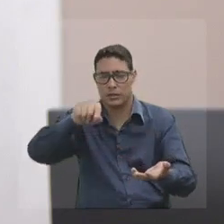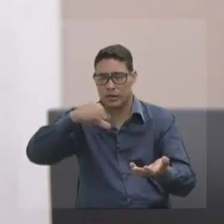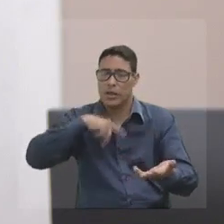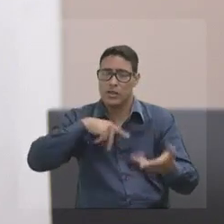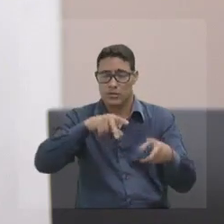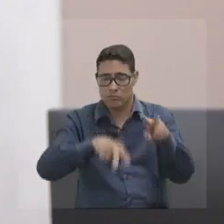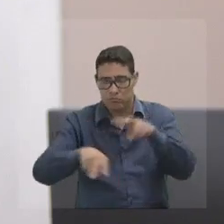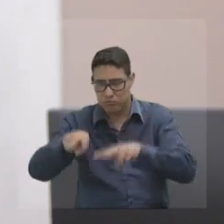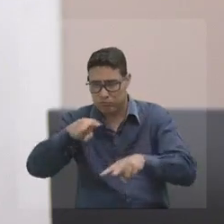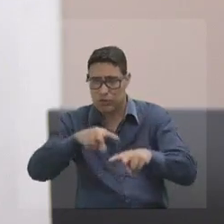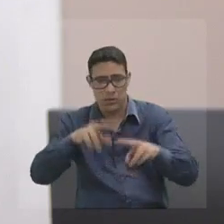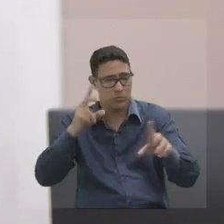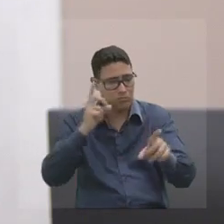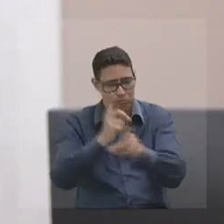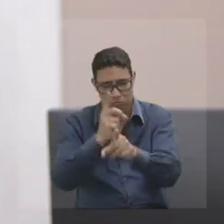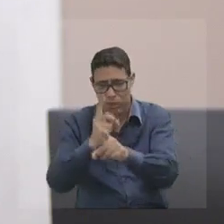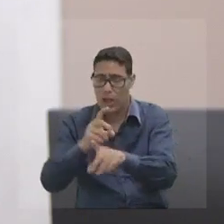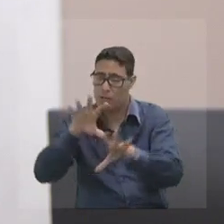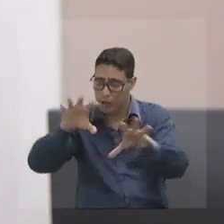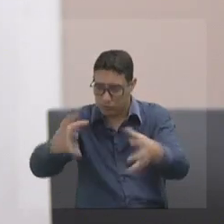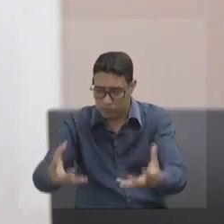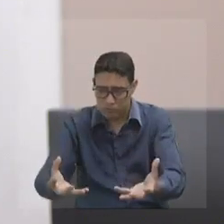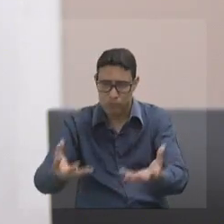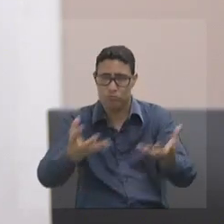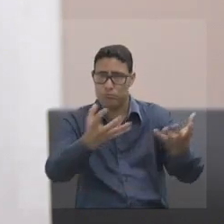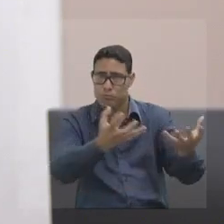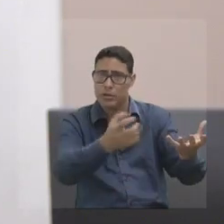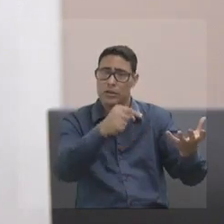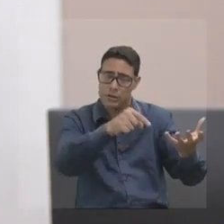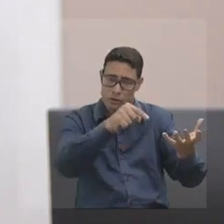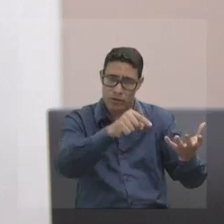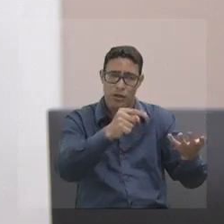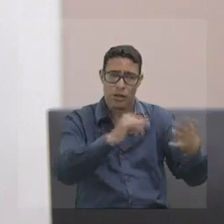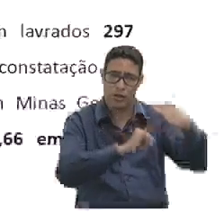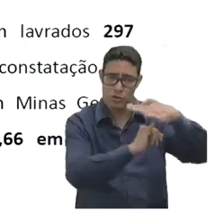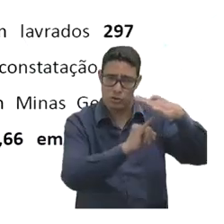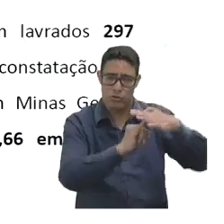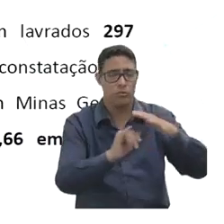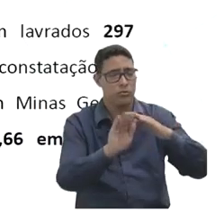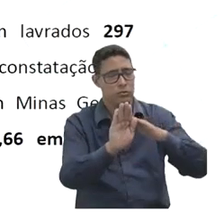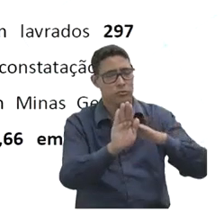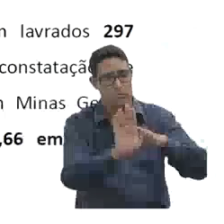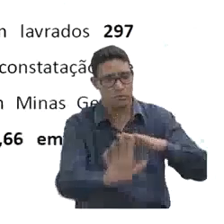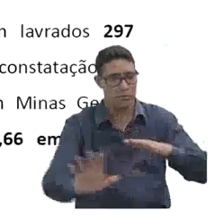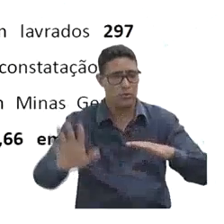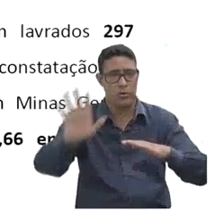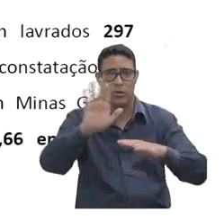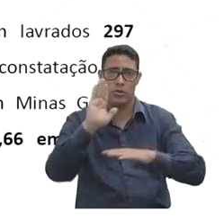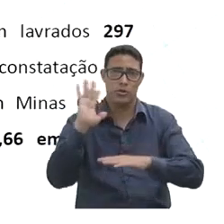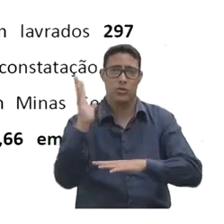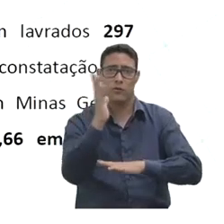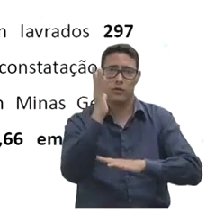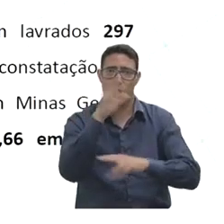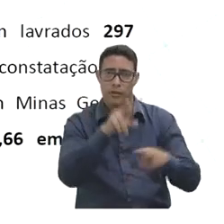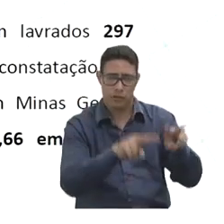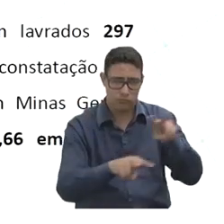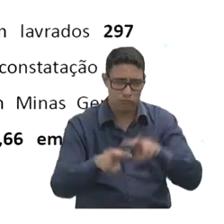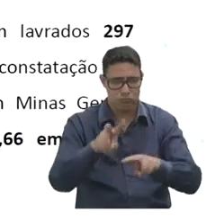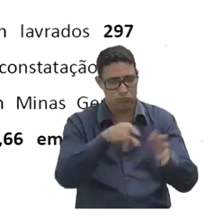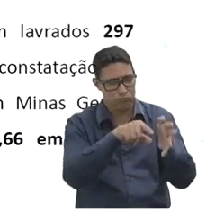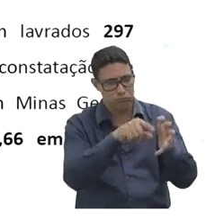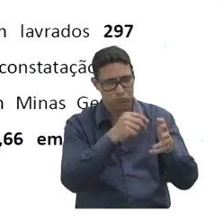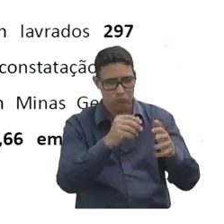Esses animais são levados ao Centro de Triagem do estudo Estadual de florestas para serem reabilitados e devolvidos à natureza